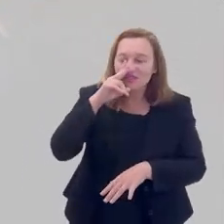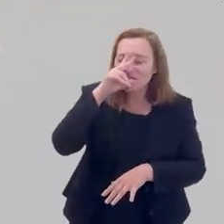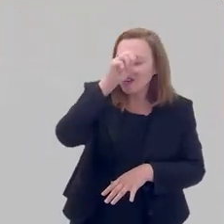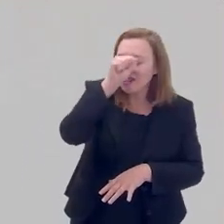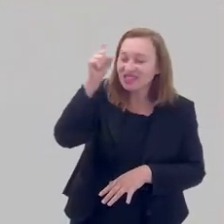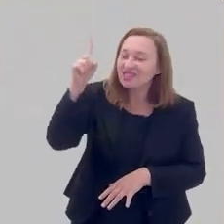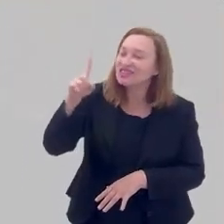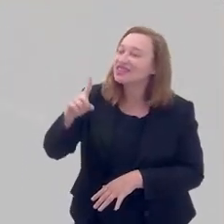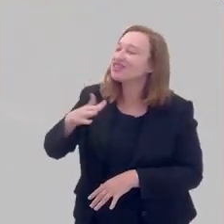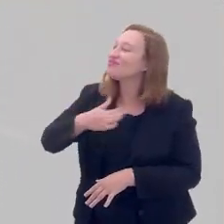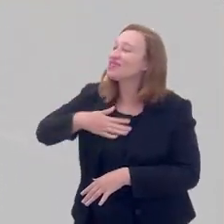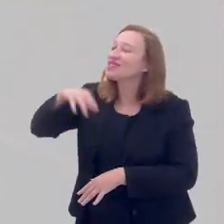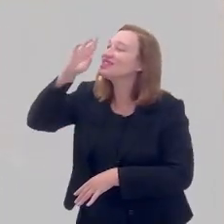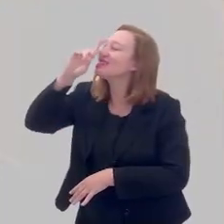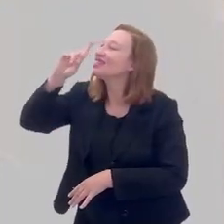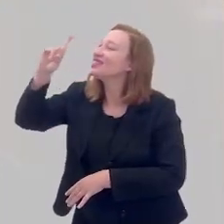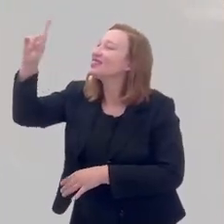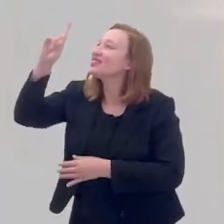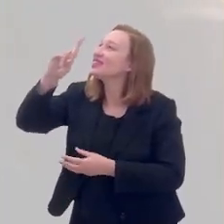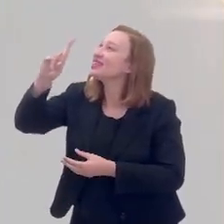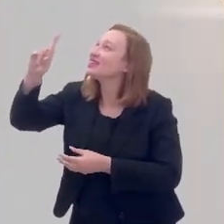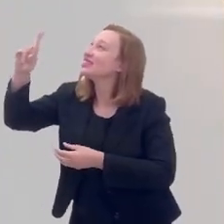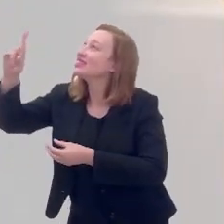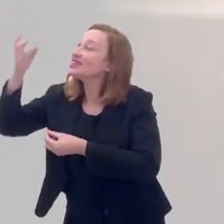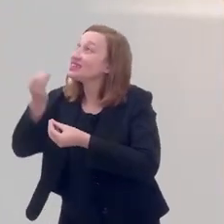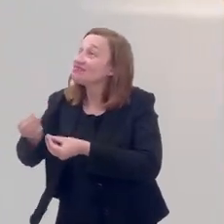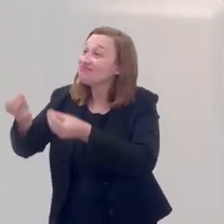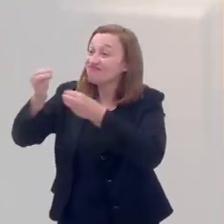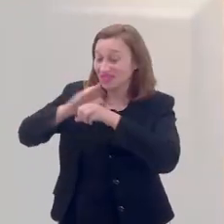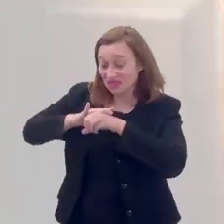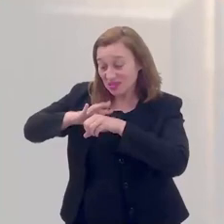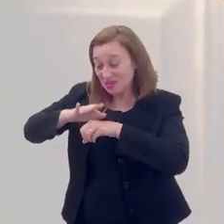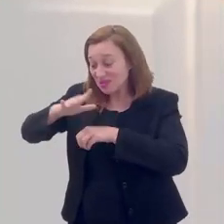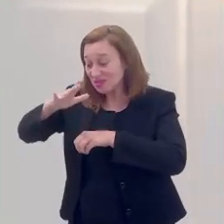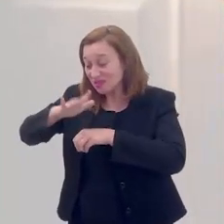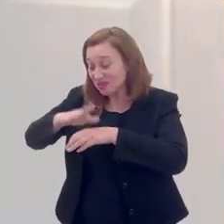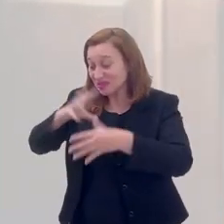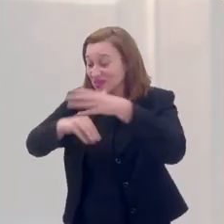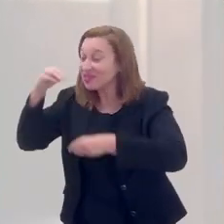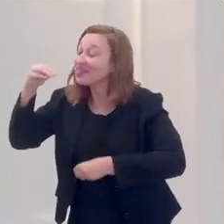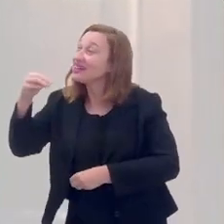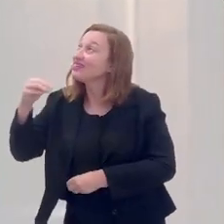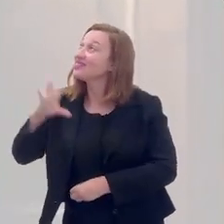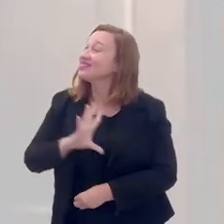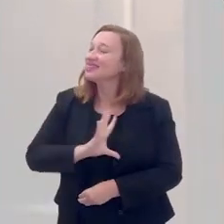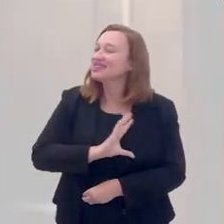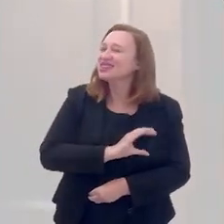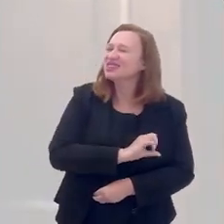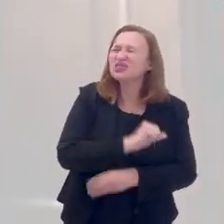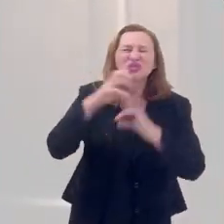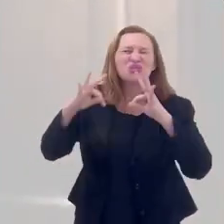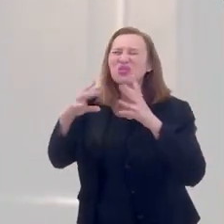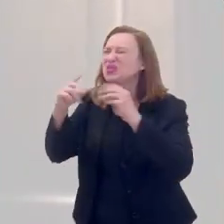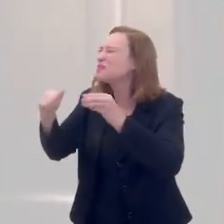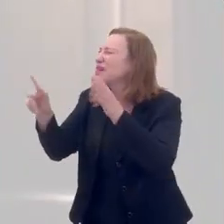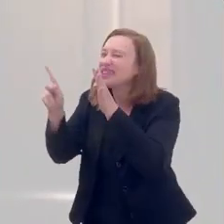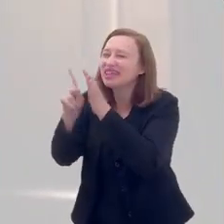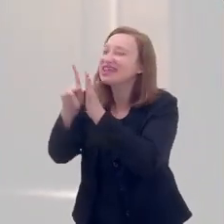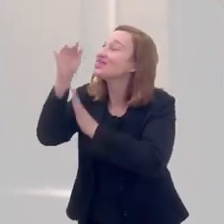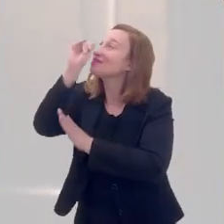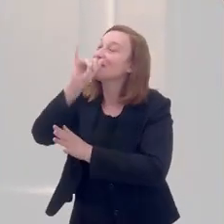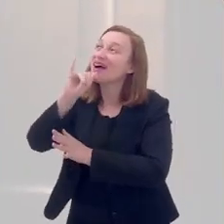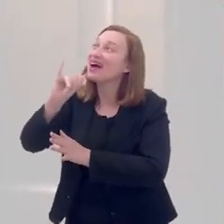é o meu Senhor que me cura por amor tudo